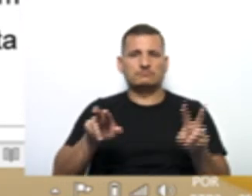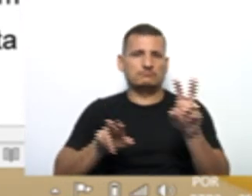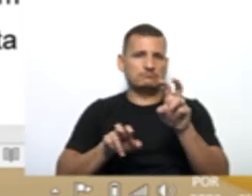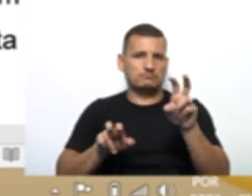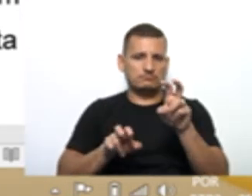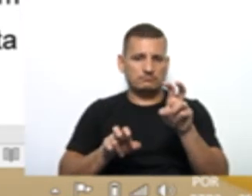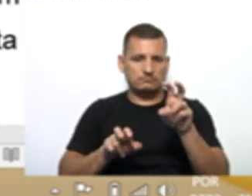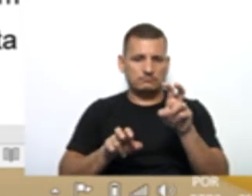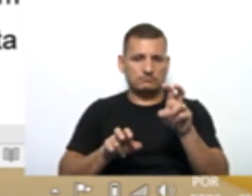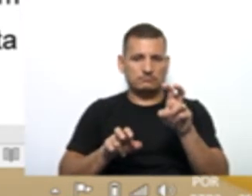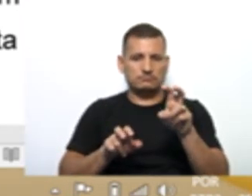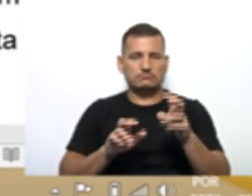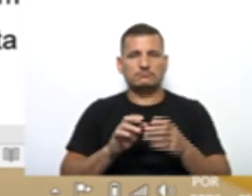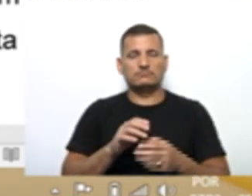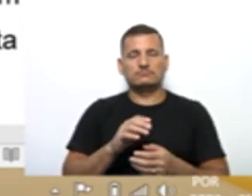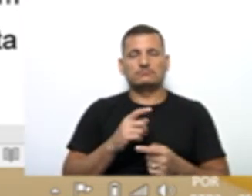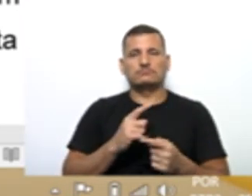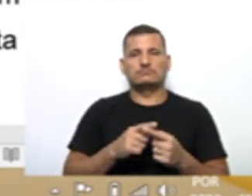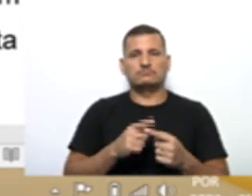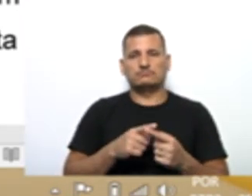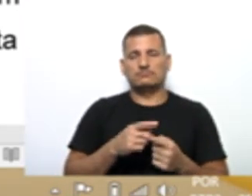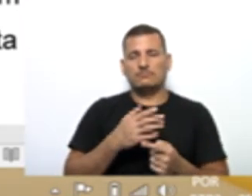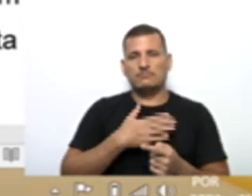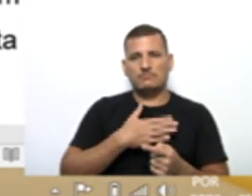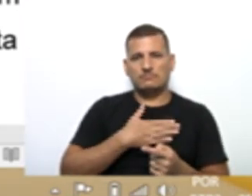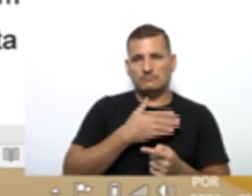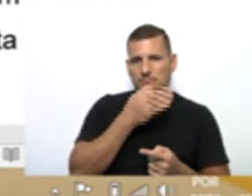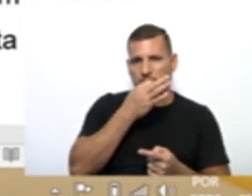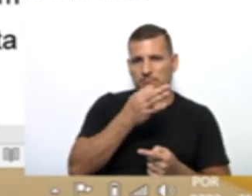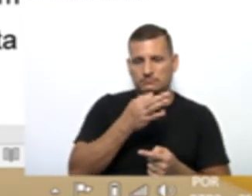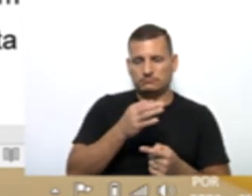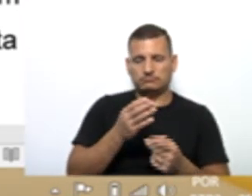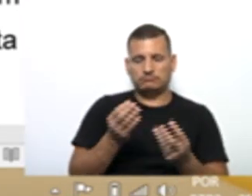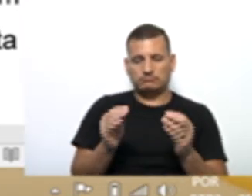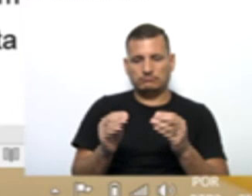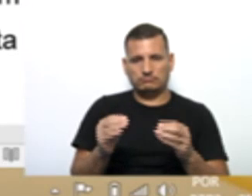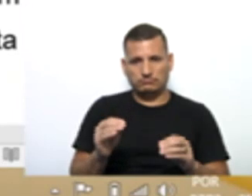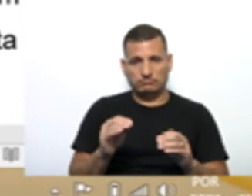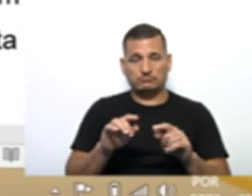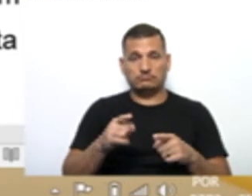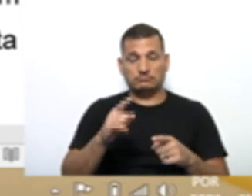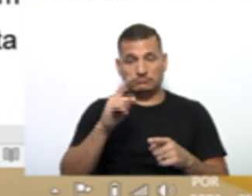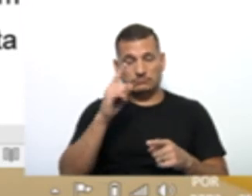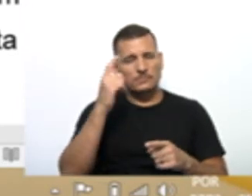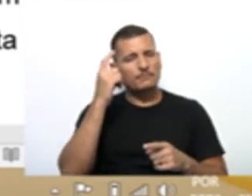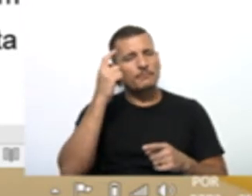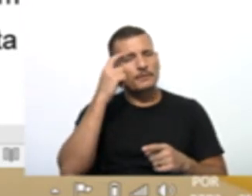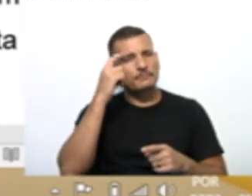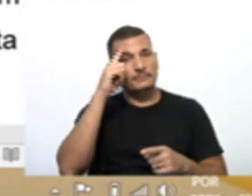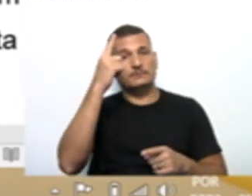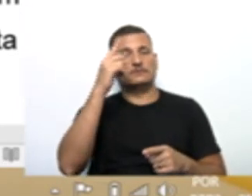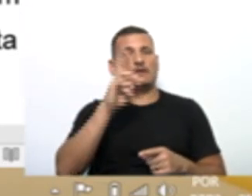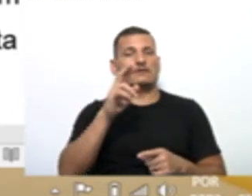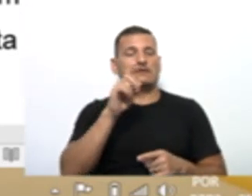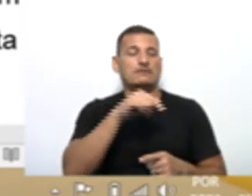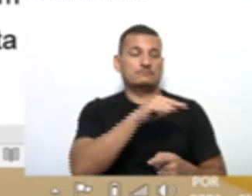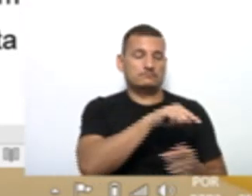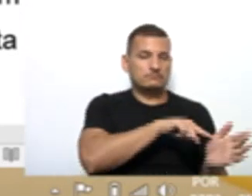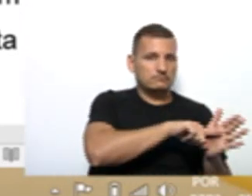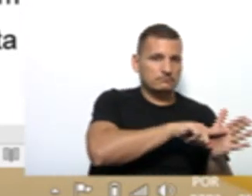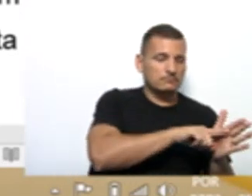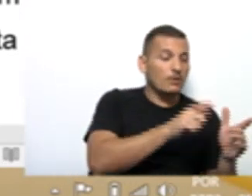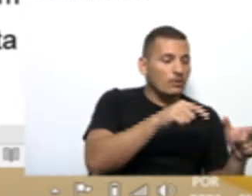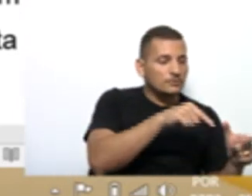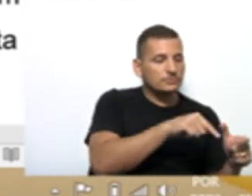está escrevendo, mas as ideias são da fonte consultada, então não há necessidade de